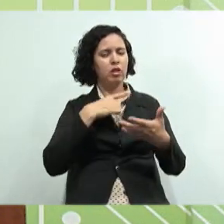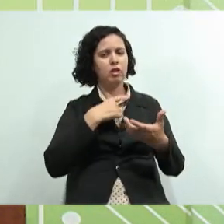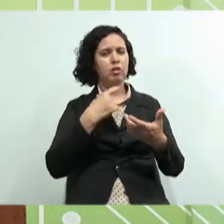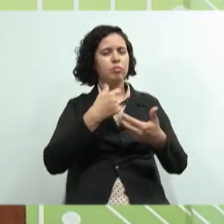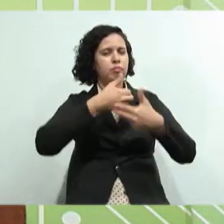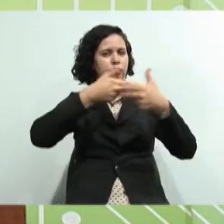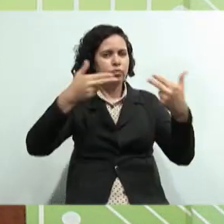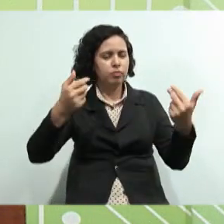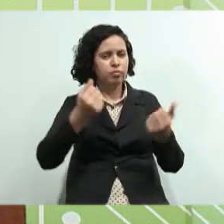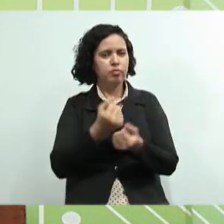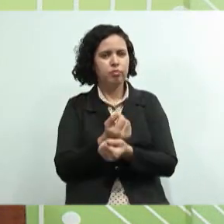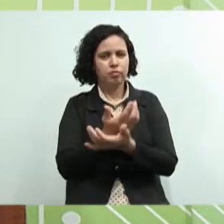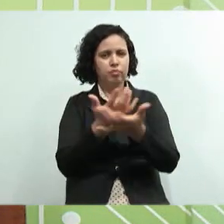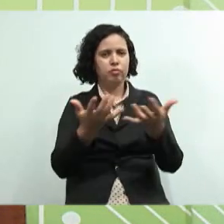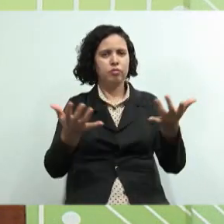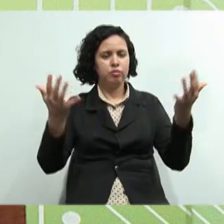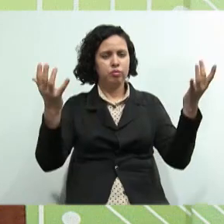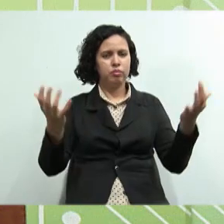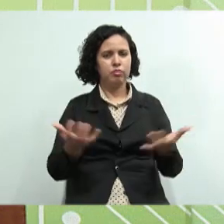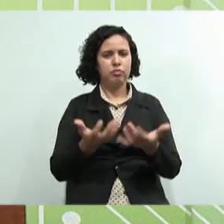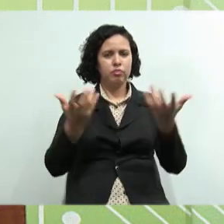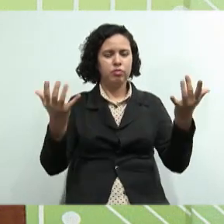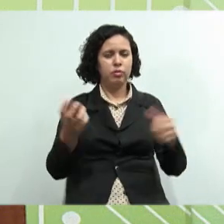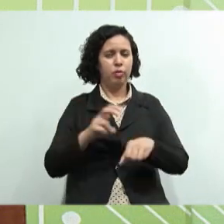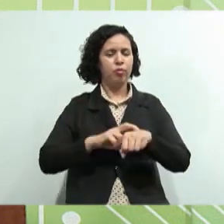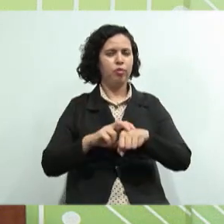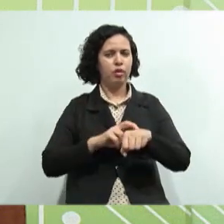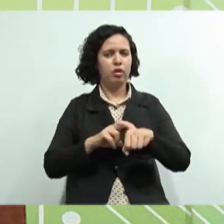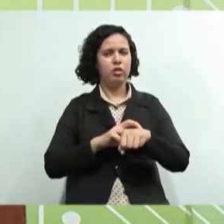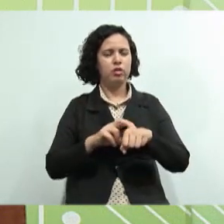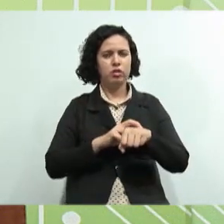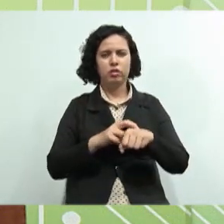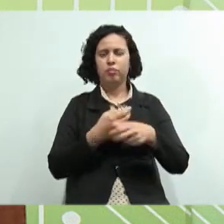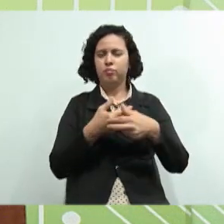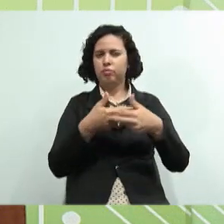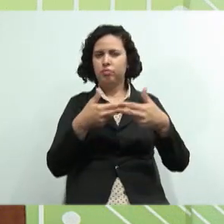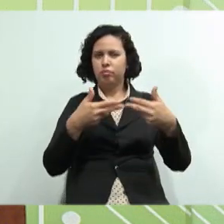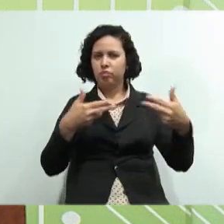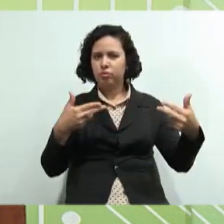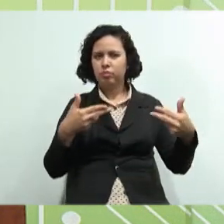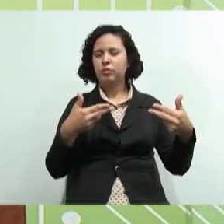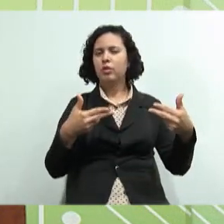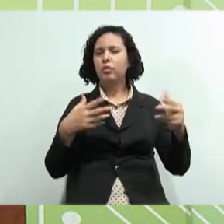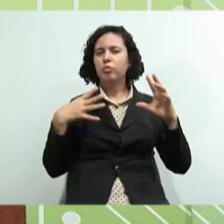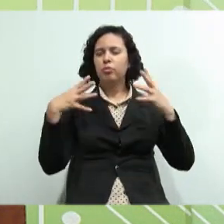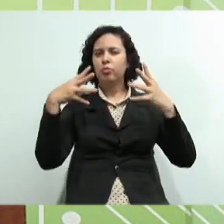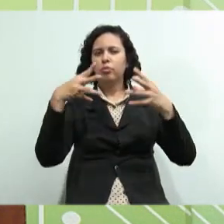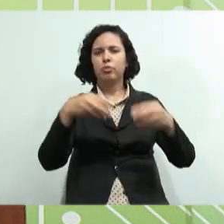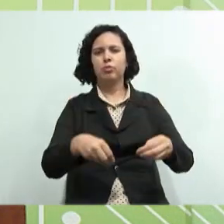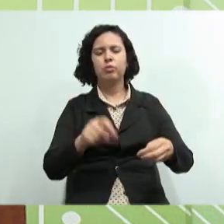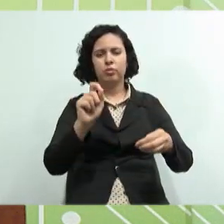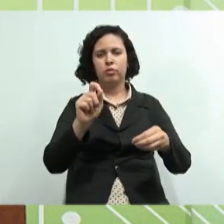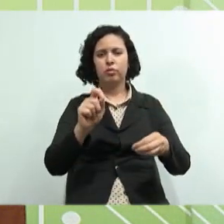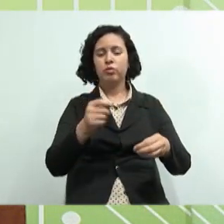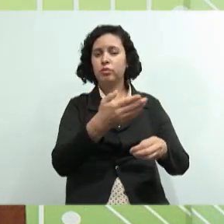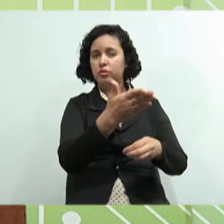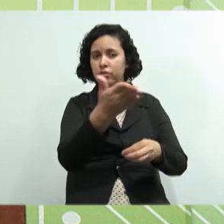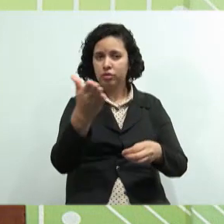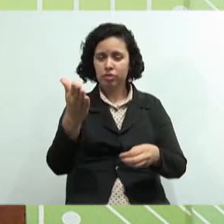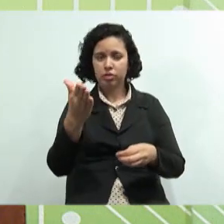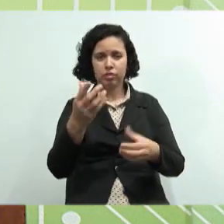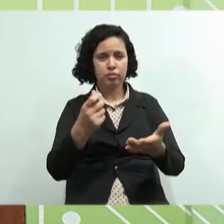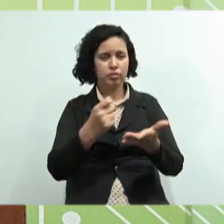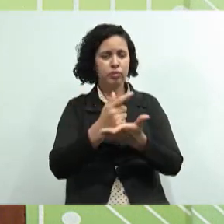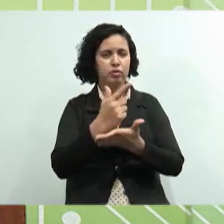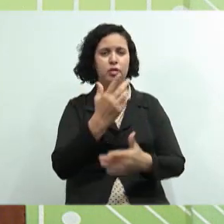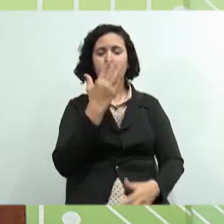verde, cebolinha, produz rúcula, alface. Toda essa produção é aquela produção que você vai consumir quando estiver consumindo